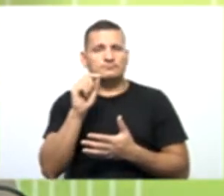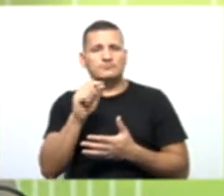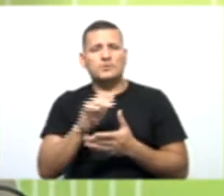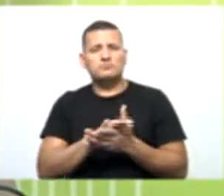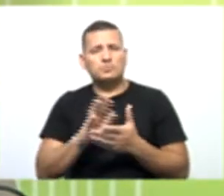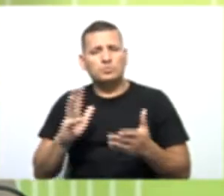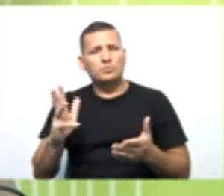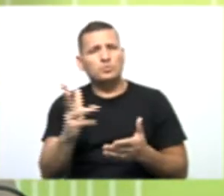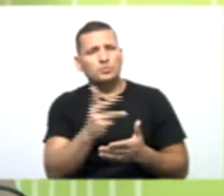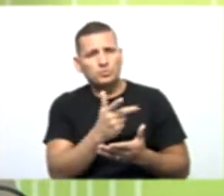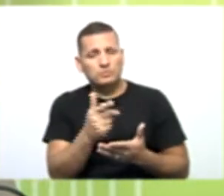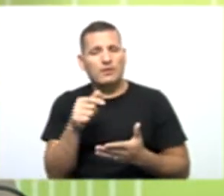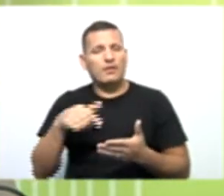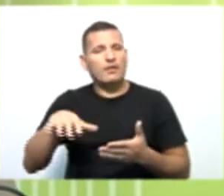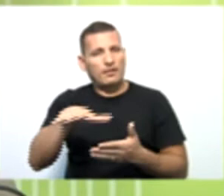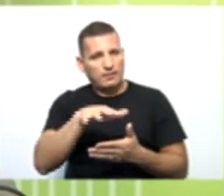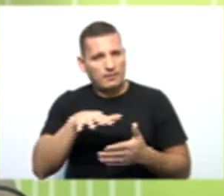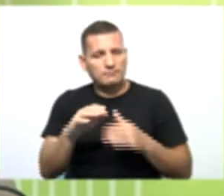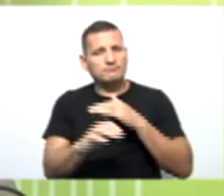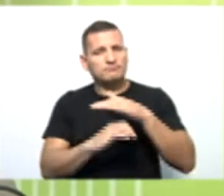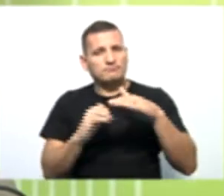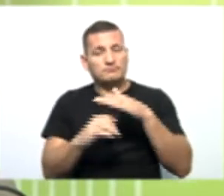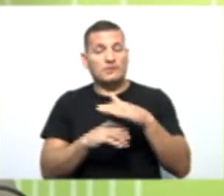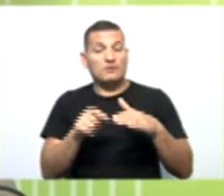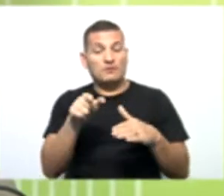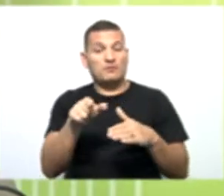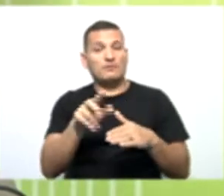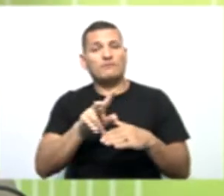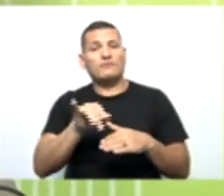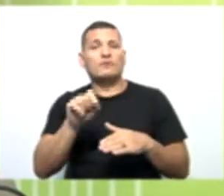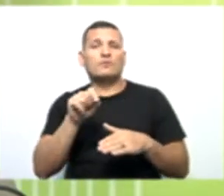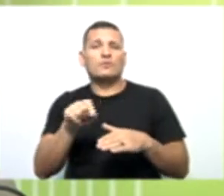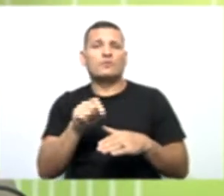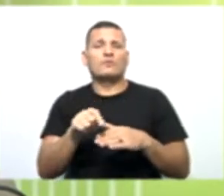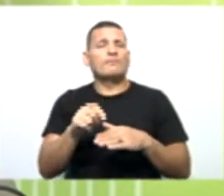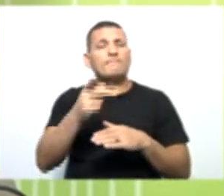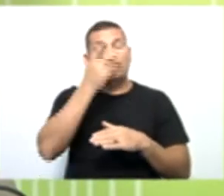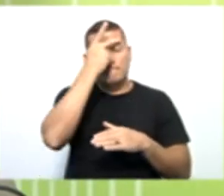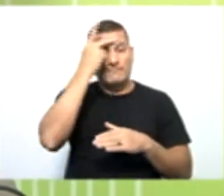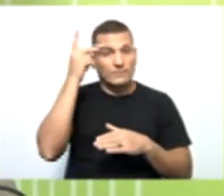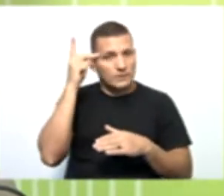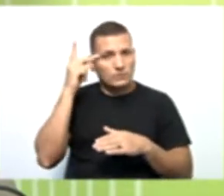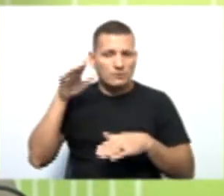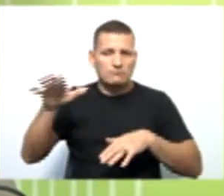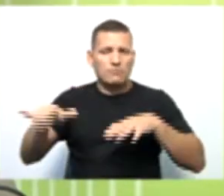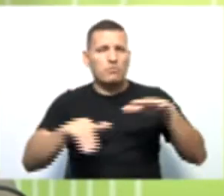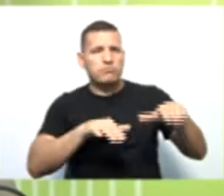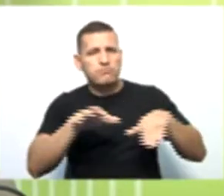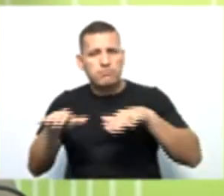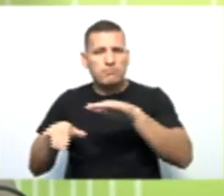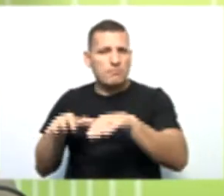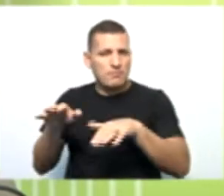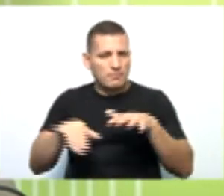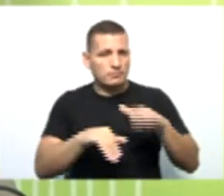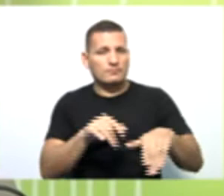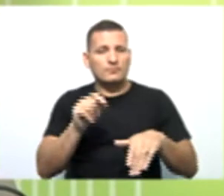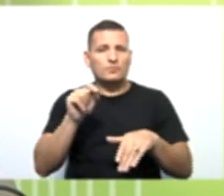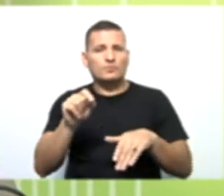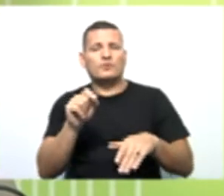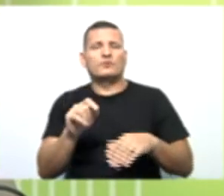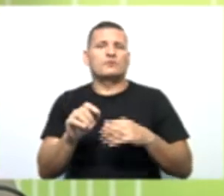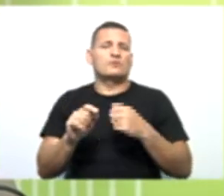de negócio ele vai mobilizar pessoas em prol ou com